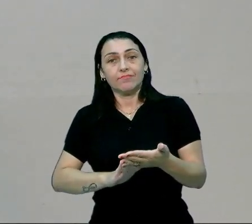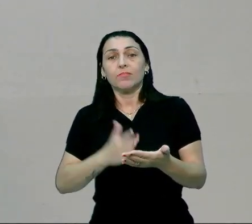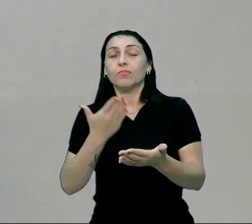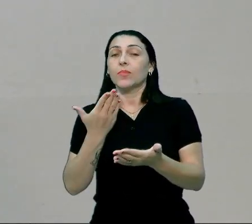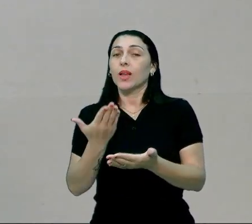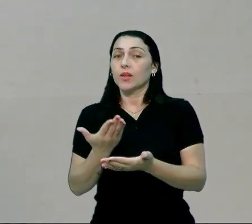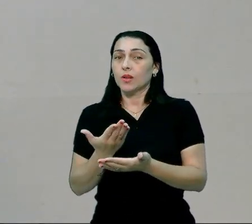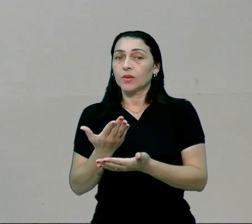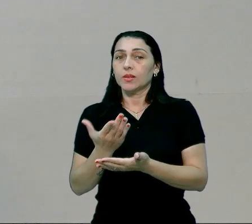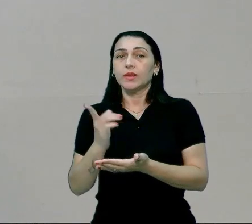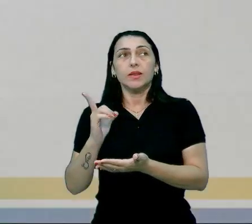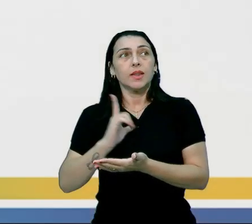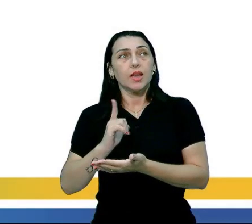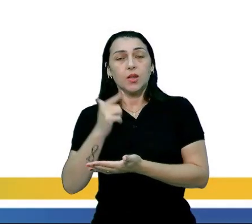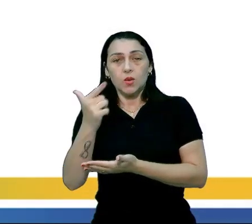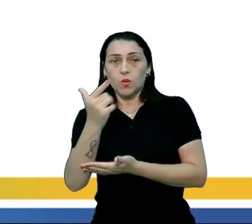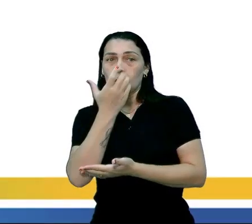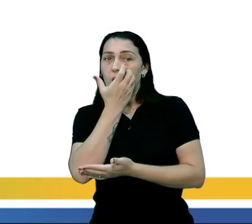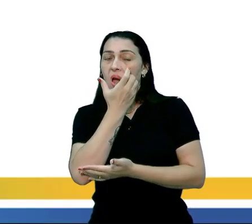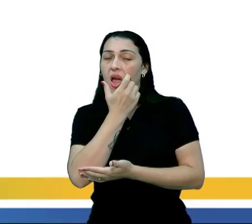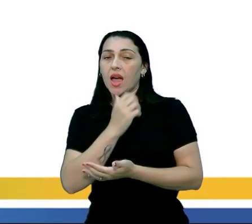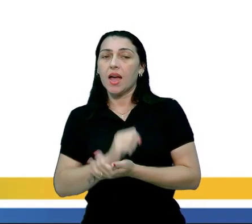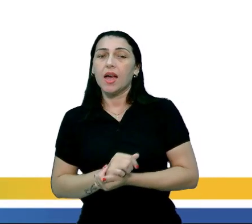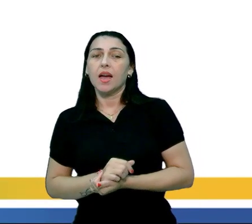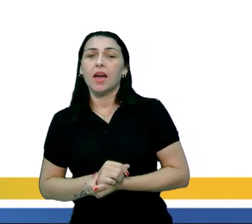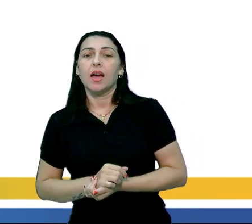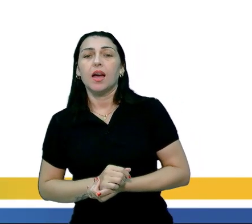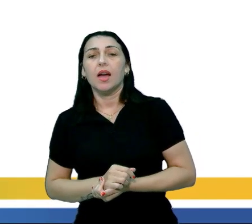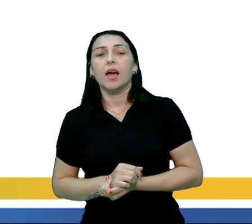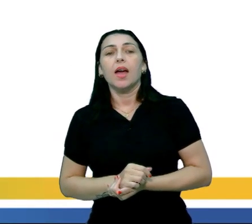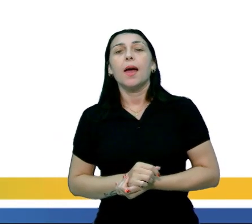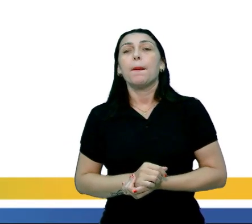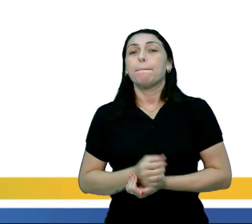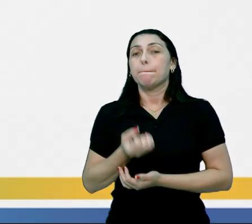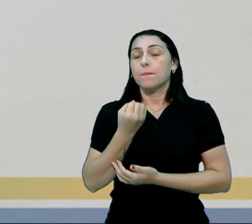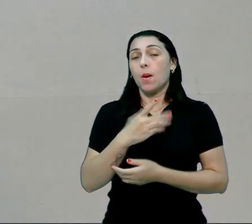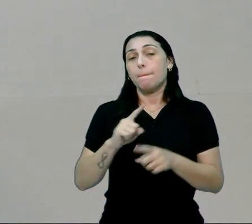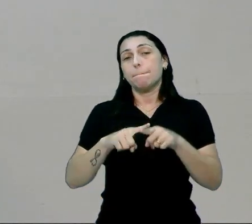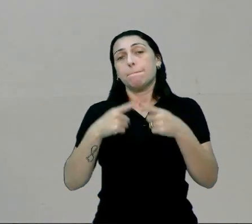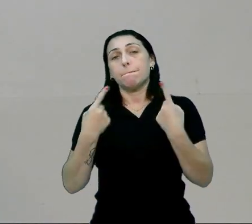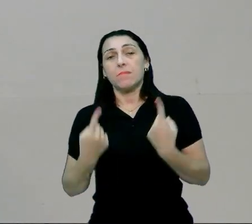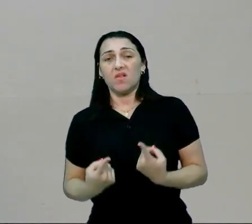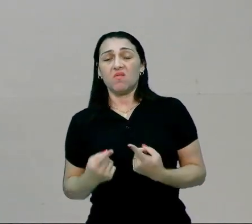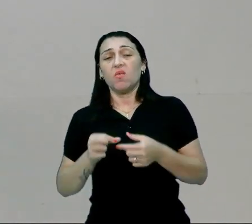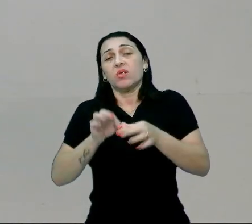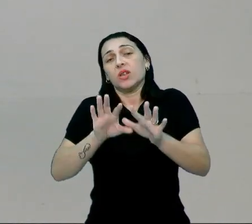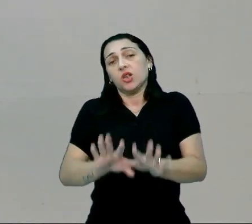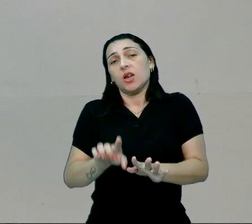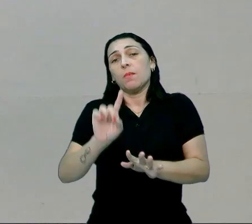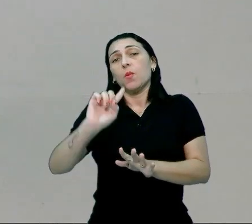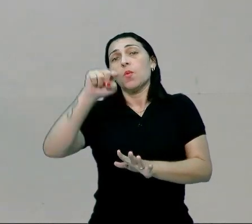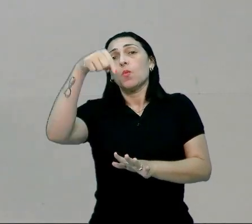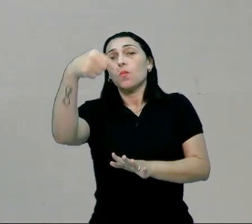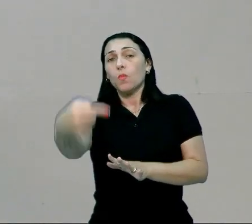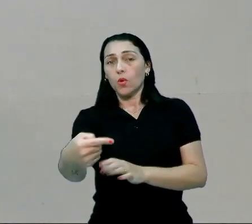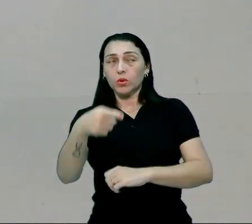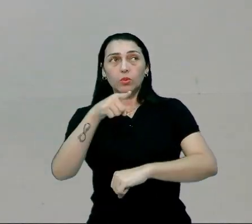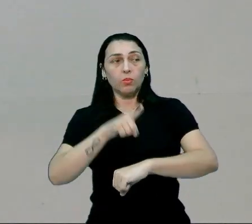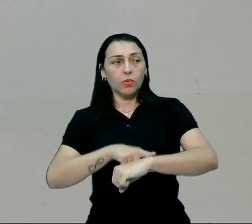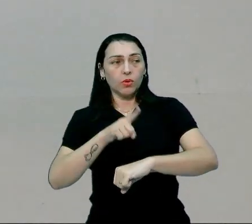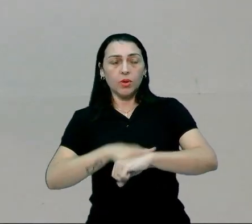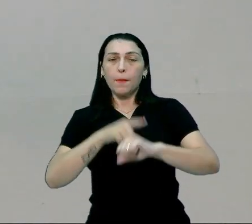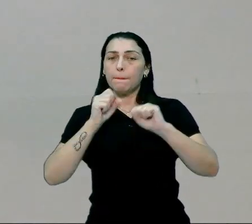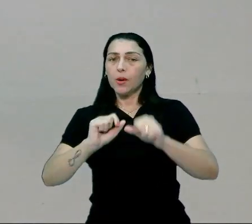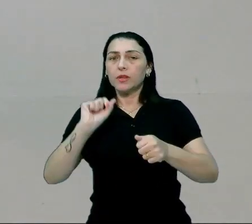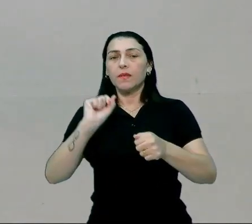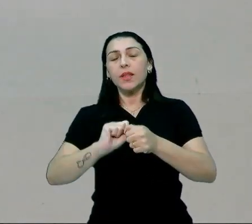mais uma, e a gente tem mais uma, que é uma das minhas questões favoritas, mas essa eu vou deixar para um outro momento em que a gente possa